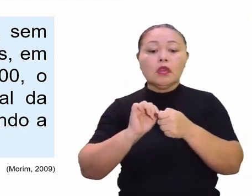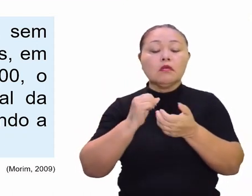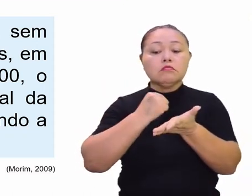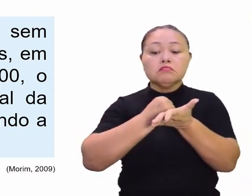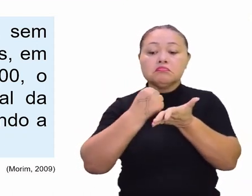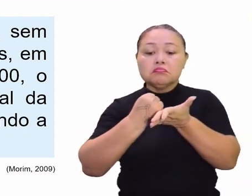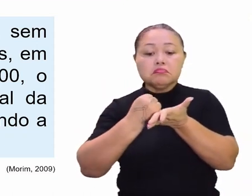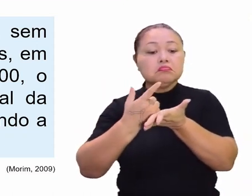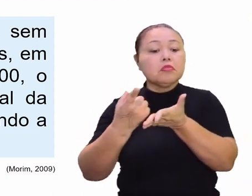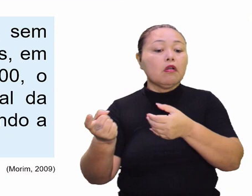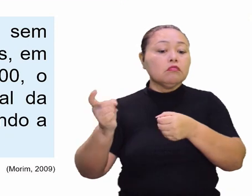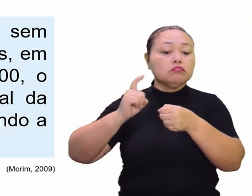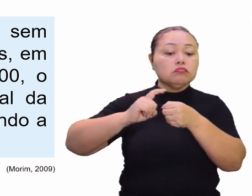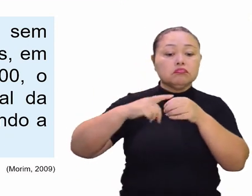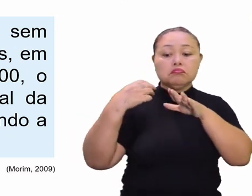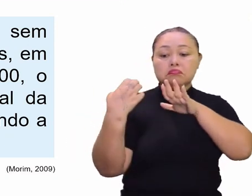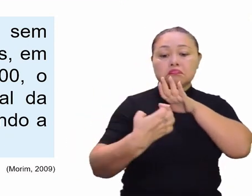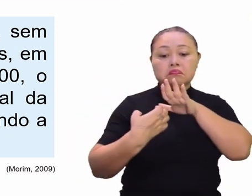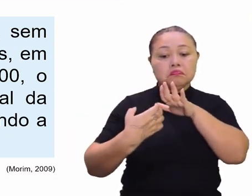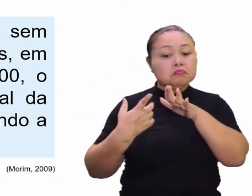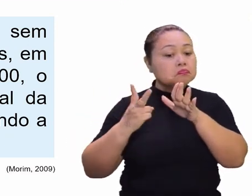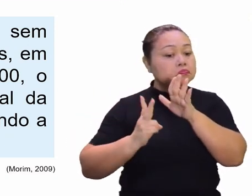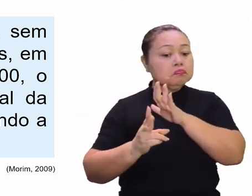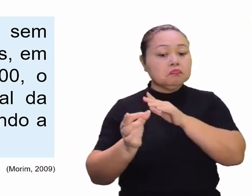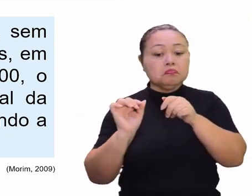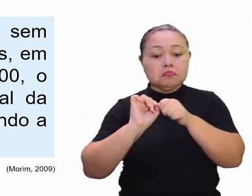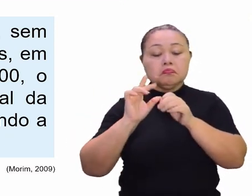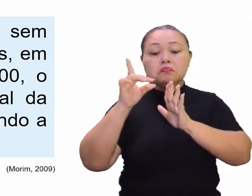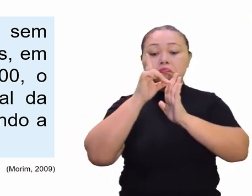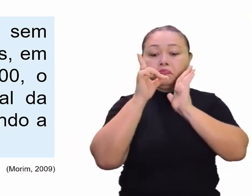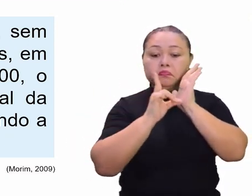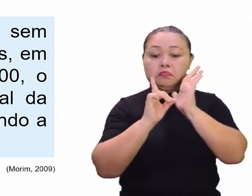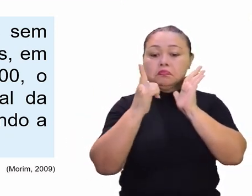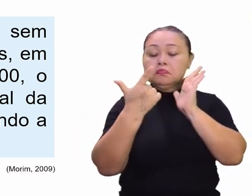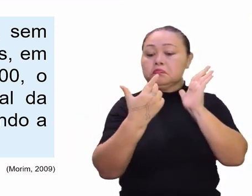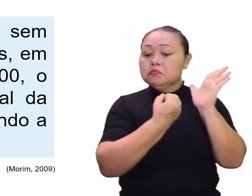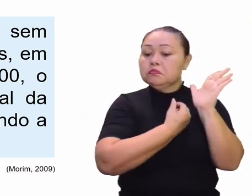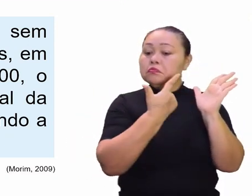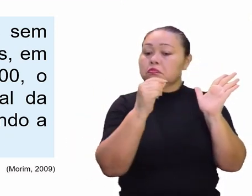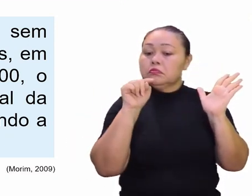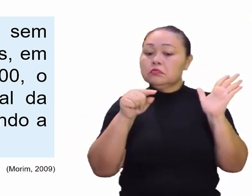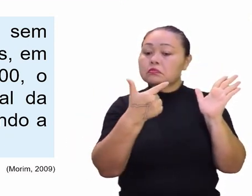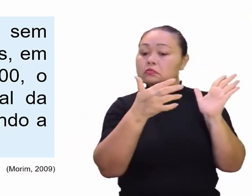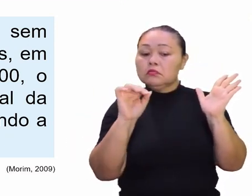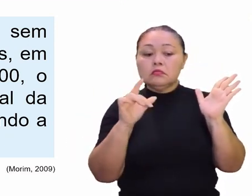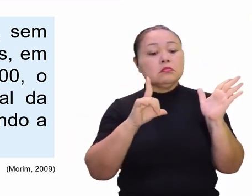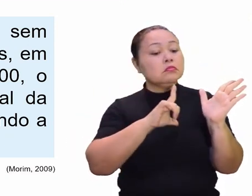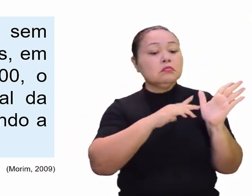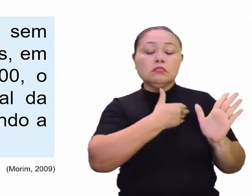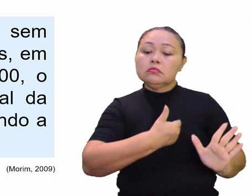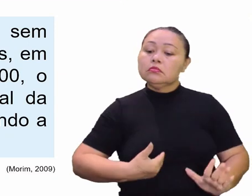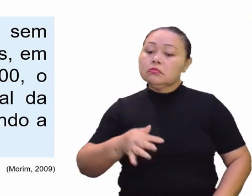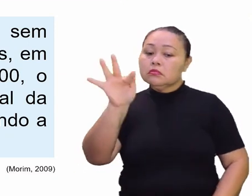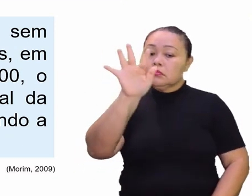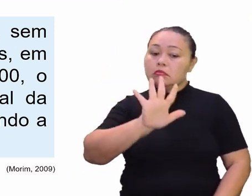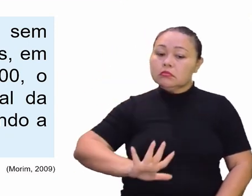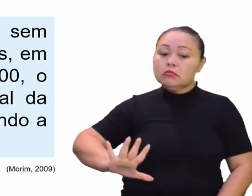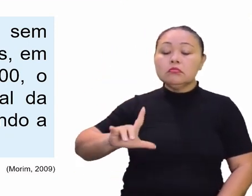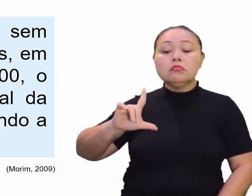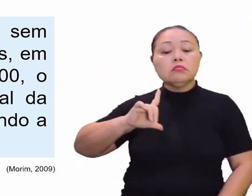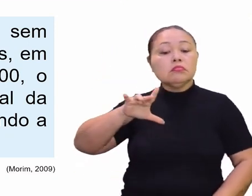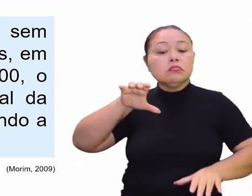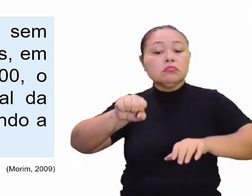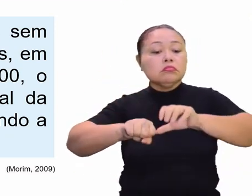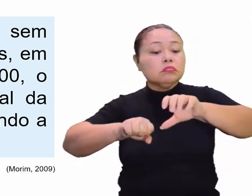essas operações, em 10/7/31, através do decreto número 20.200, o governo